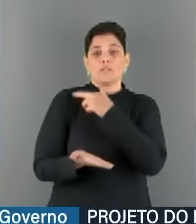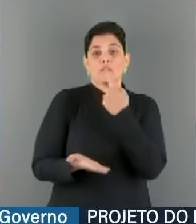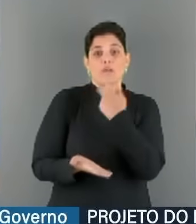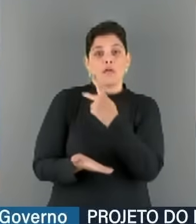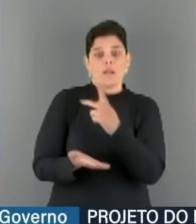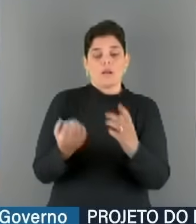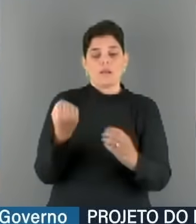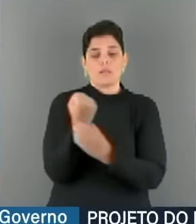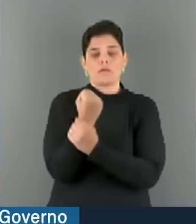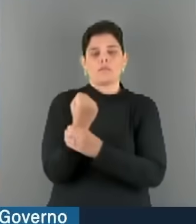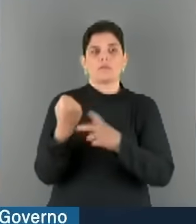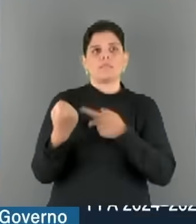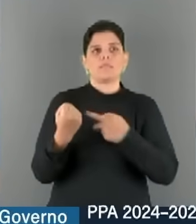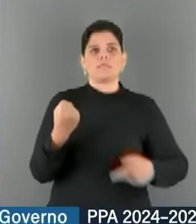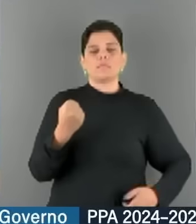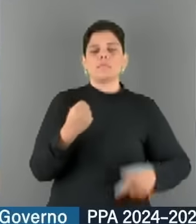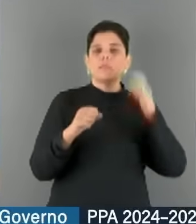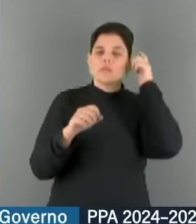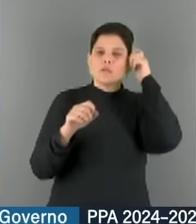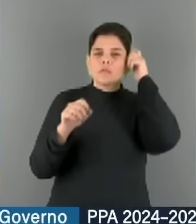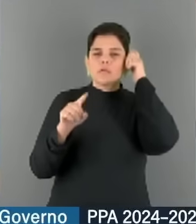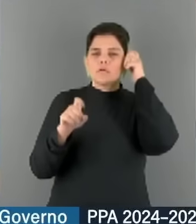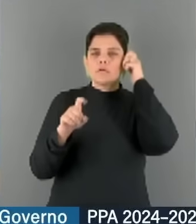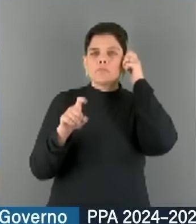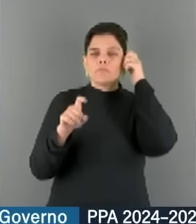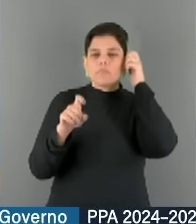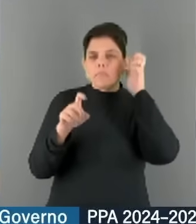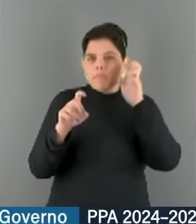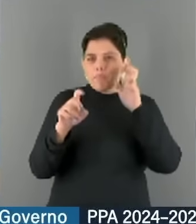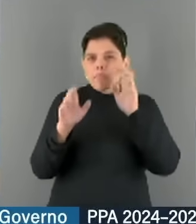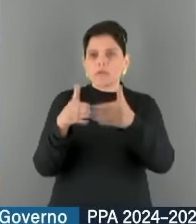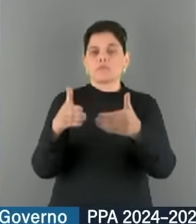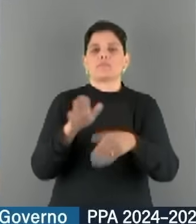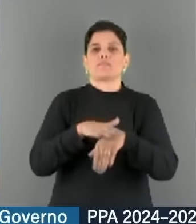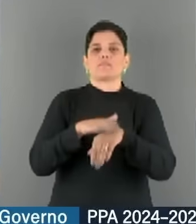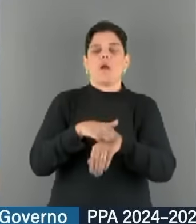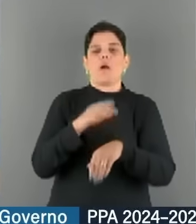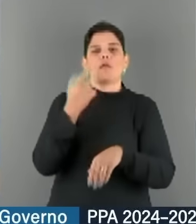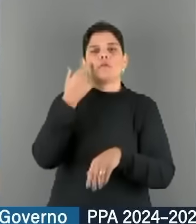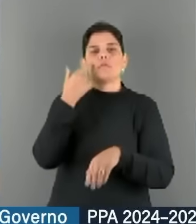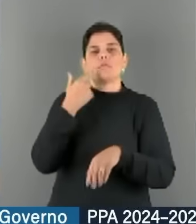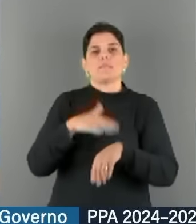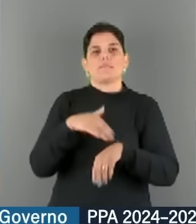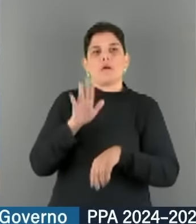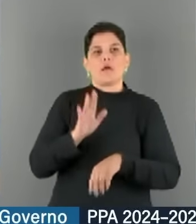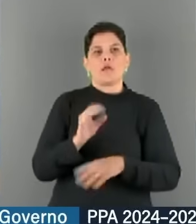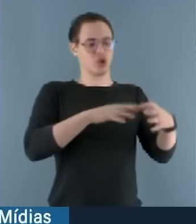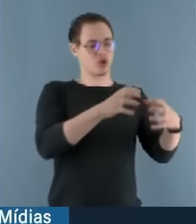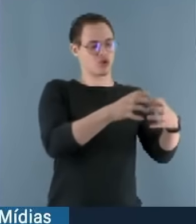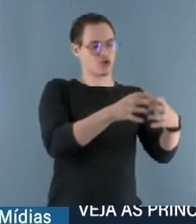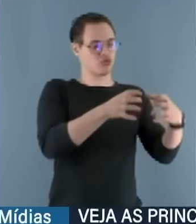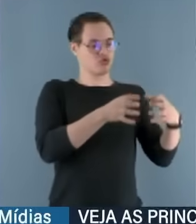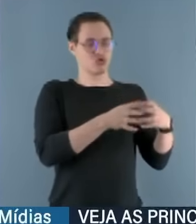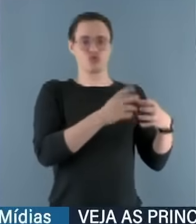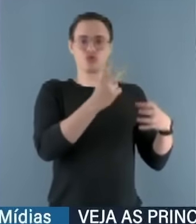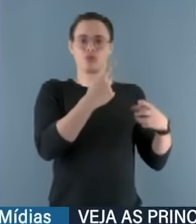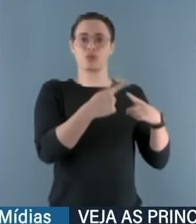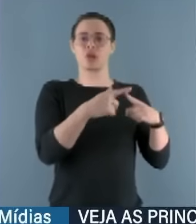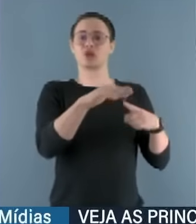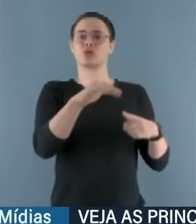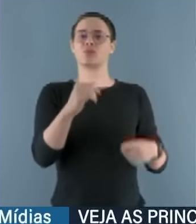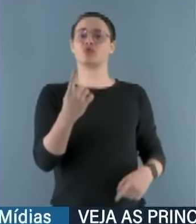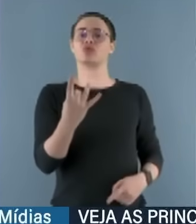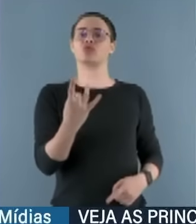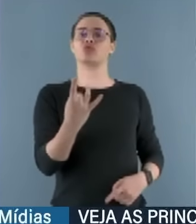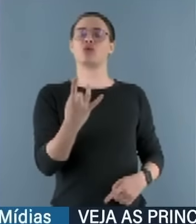Segurança Presidencial, especificamente a Coordenação Geral de Segurança de Instalações. Por que que o senhor convocou somente